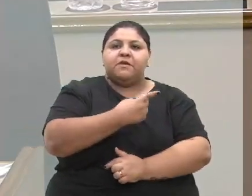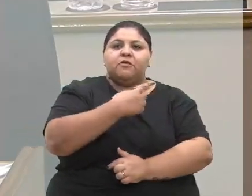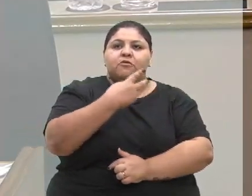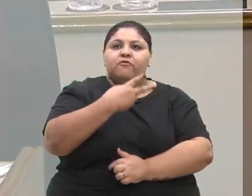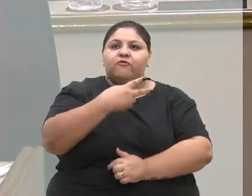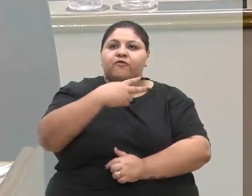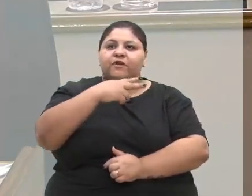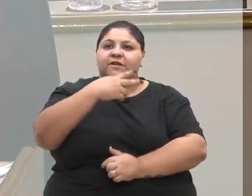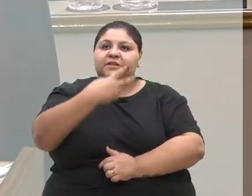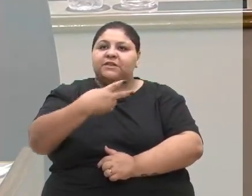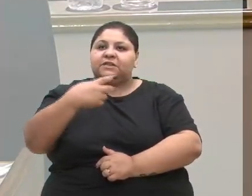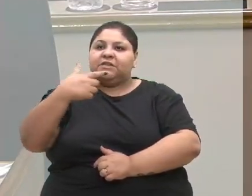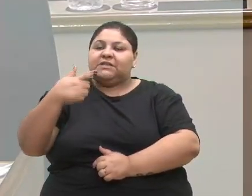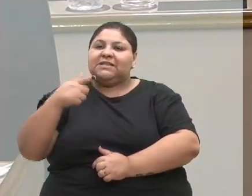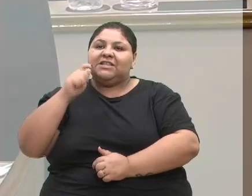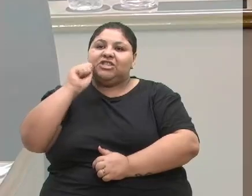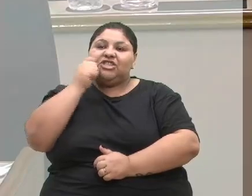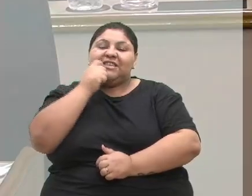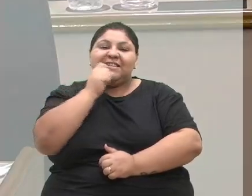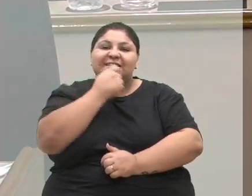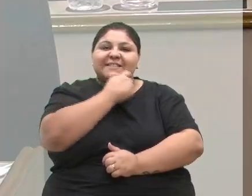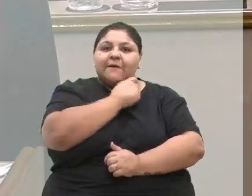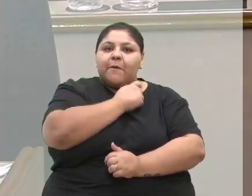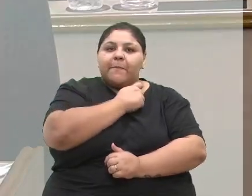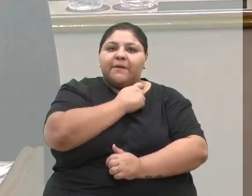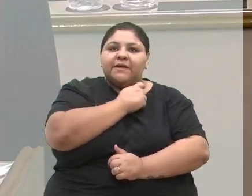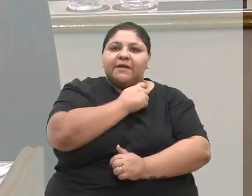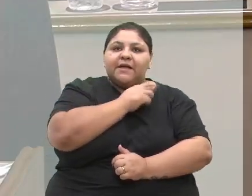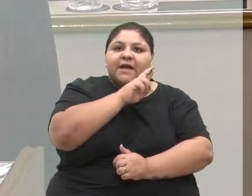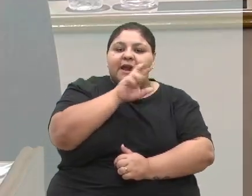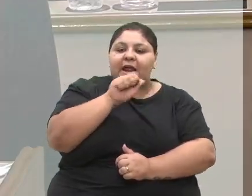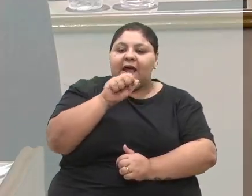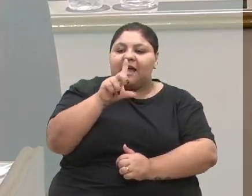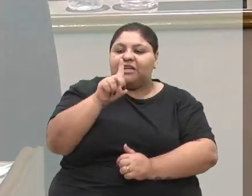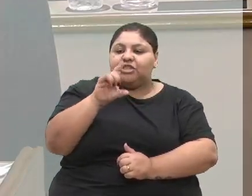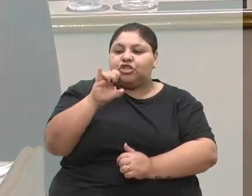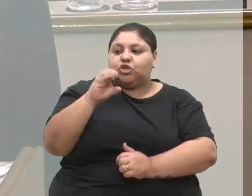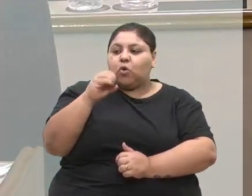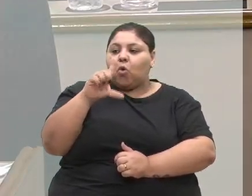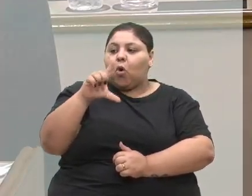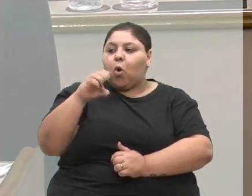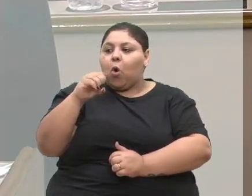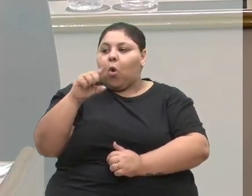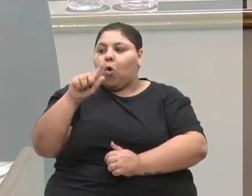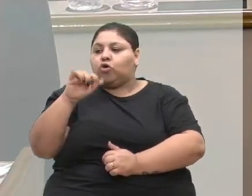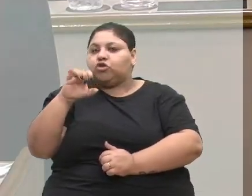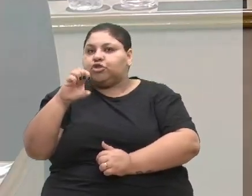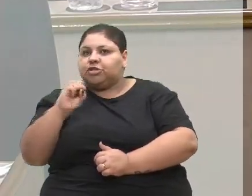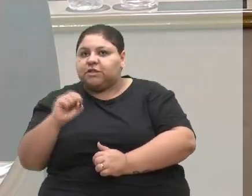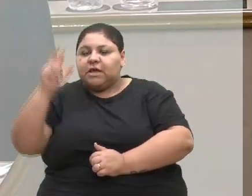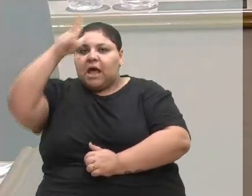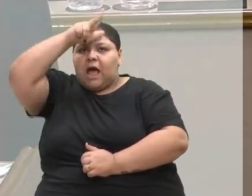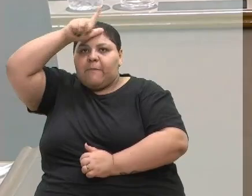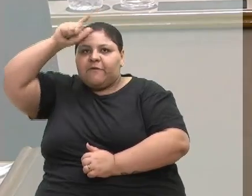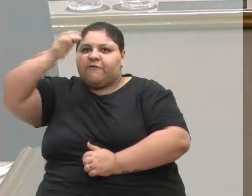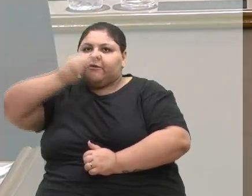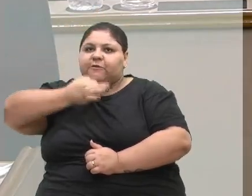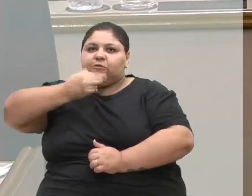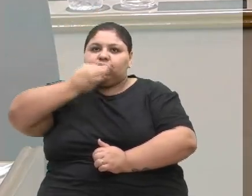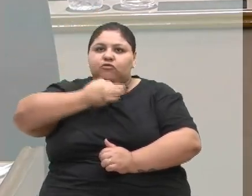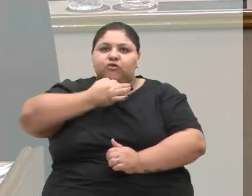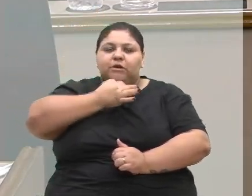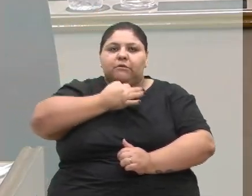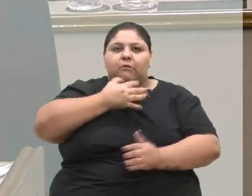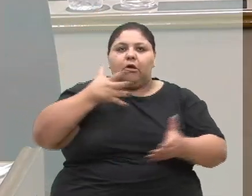exames radiológicos. Então, a Prefeitura de Caxias do Sul, através da Secretaria Municipal da Saúde, realizou durante o